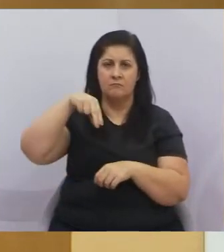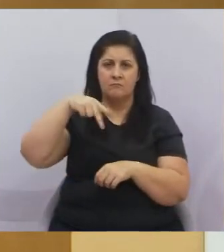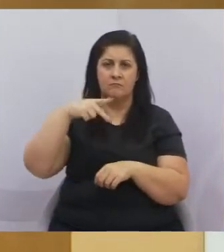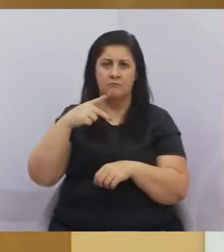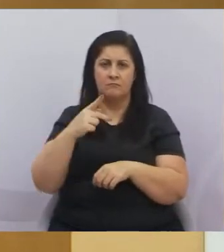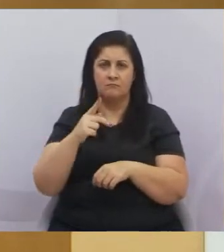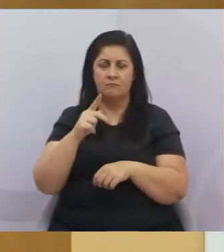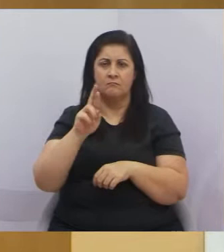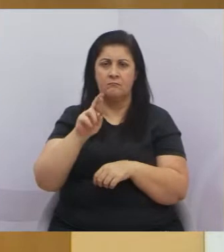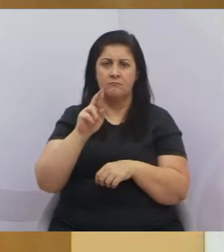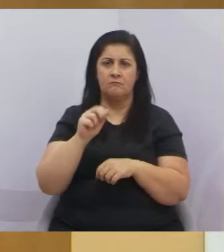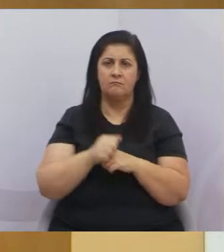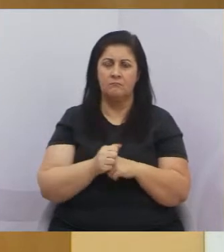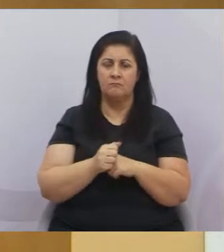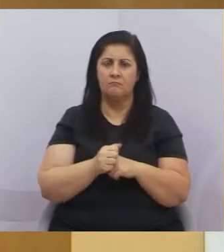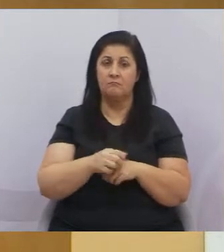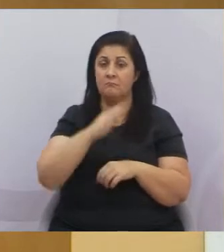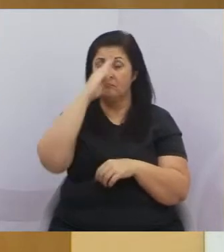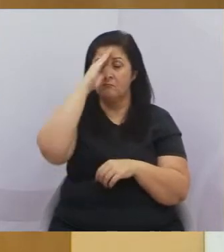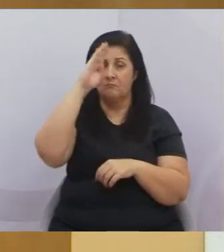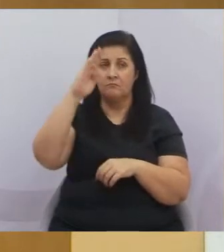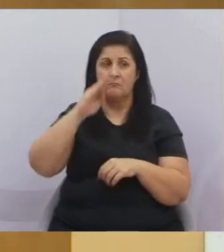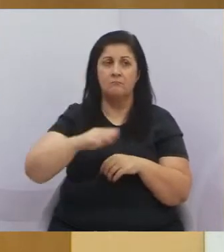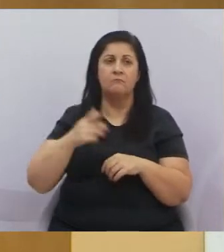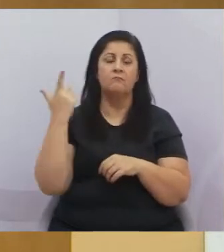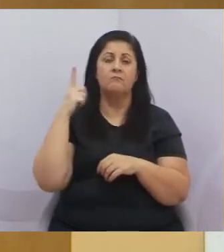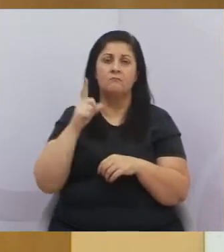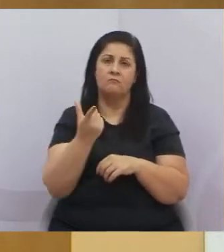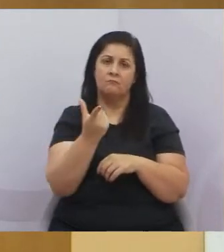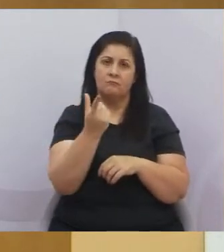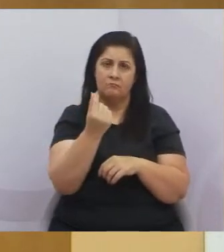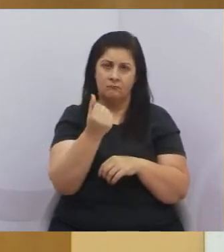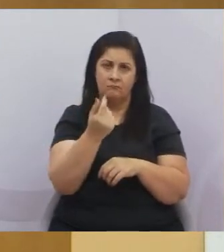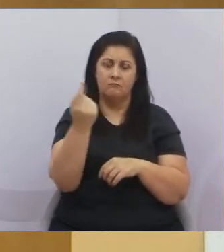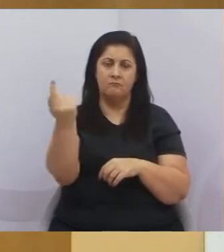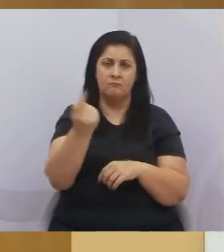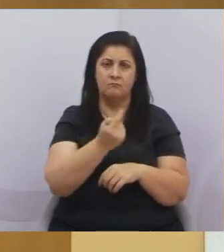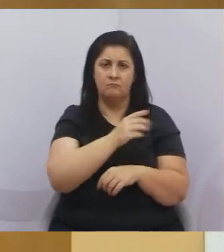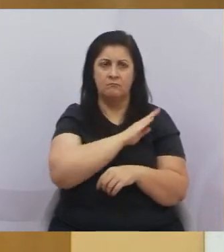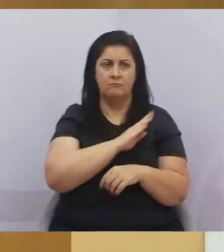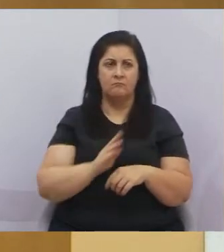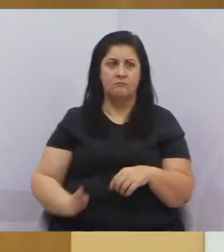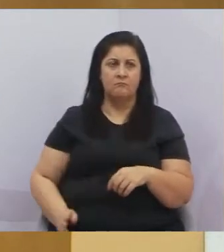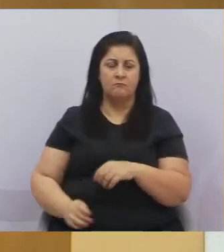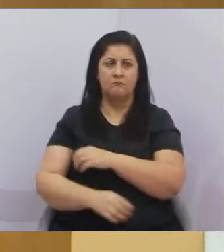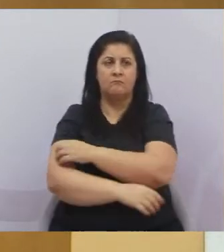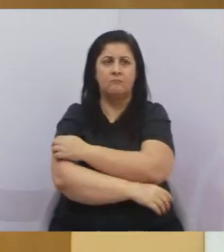SINAPIR serão priorizados no repasse de recursos. O